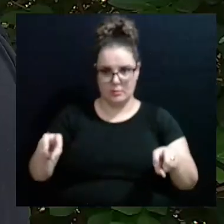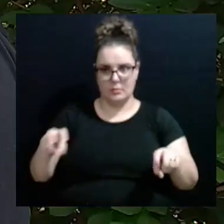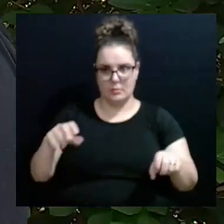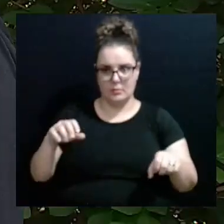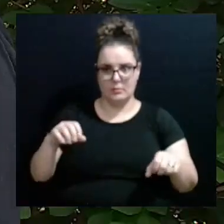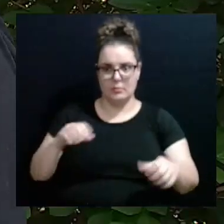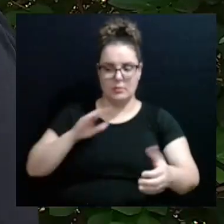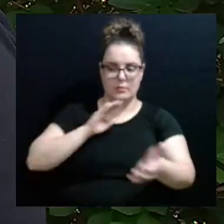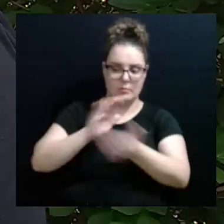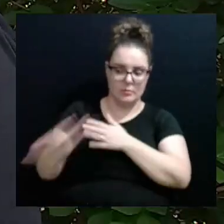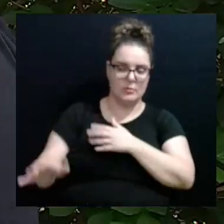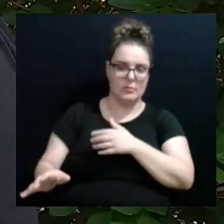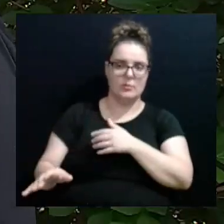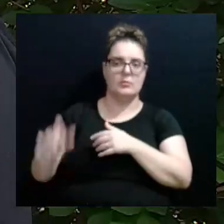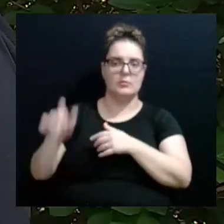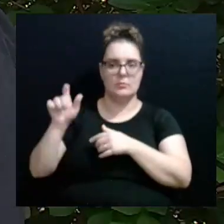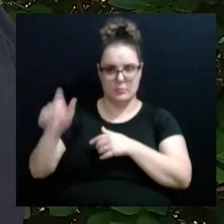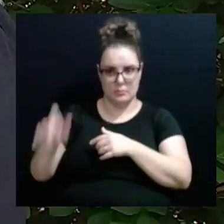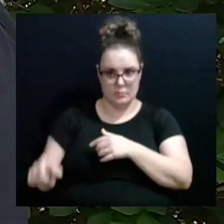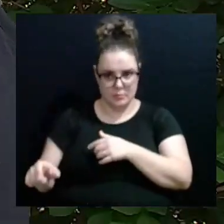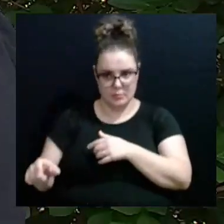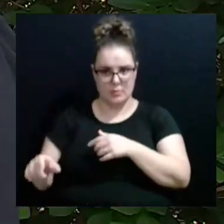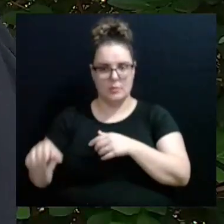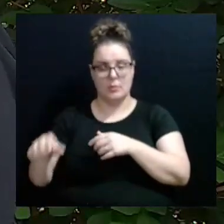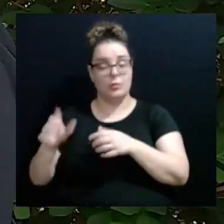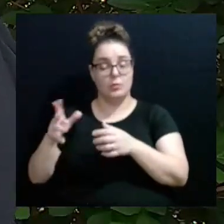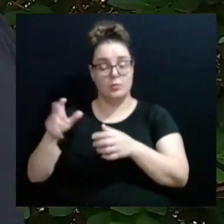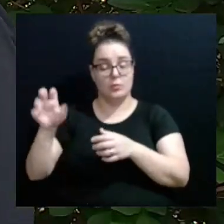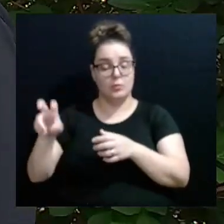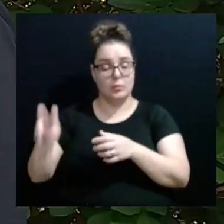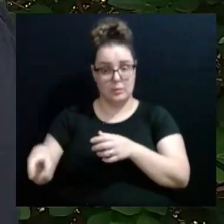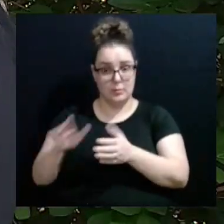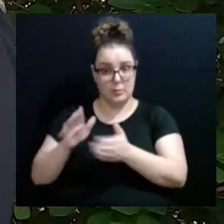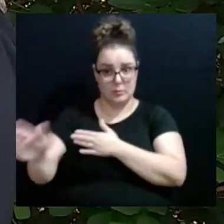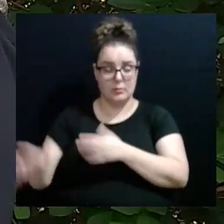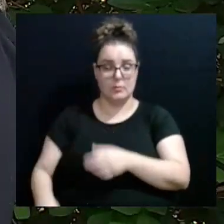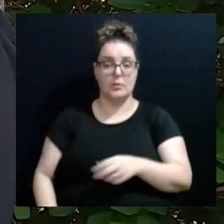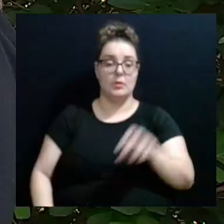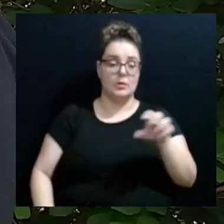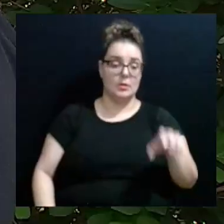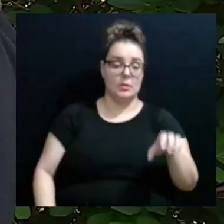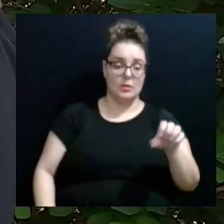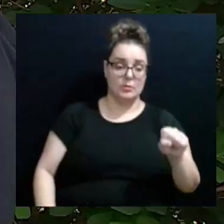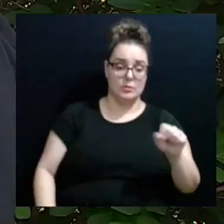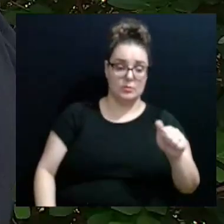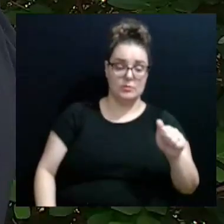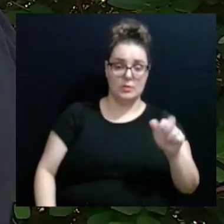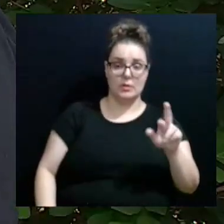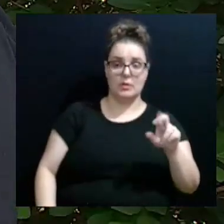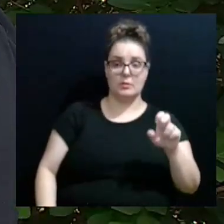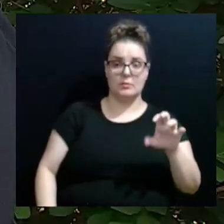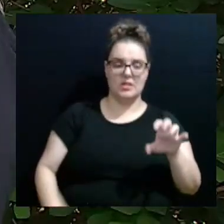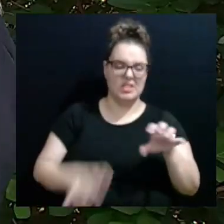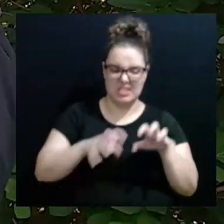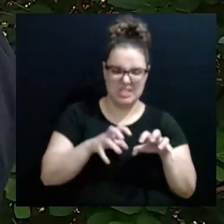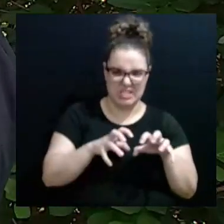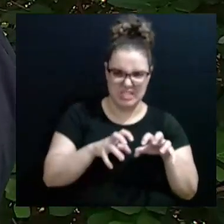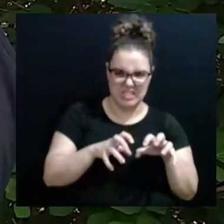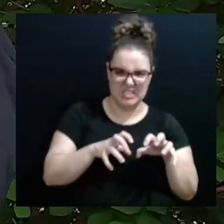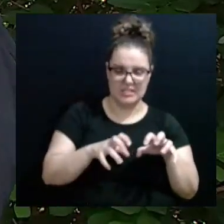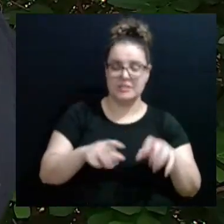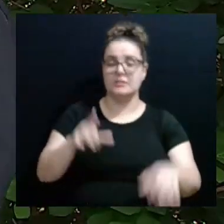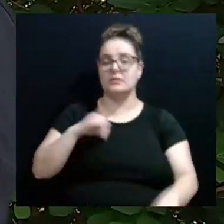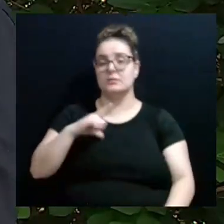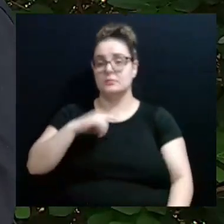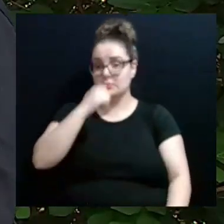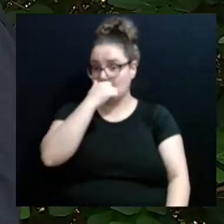né? E o do saruê são 2 coisas principais. Primeiro é mostrar os dentes. Então ele vai mostrar